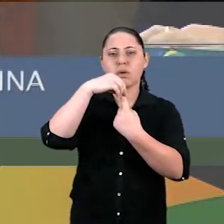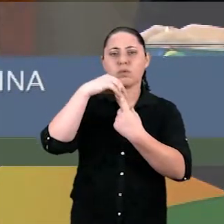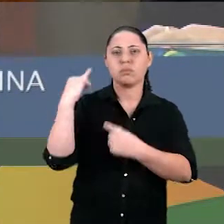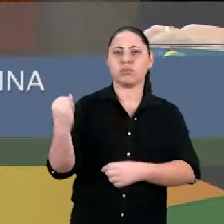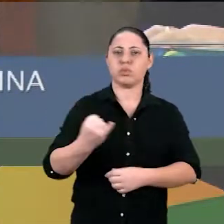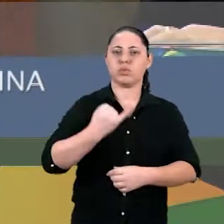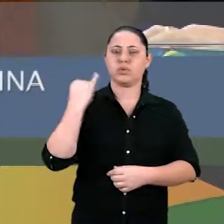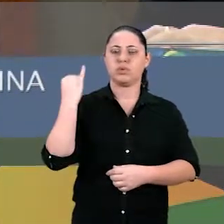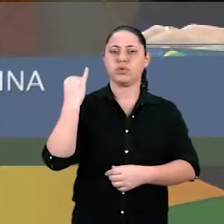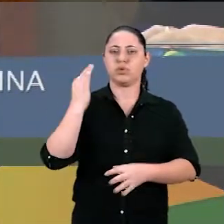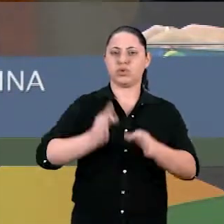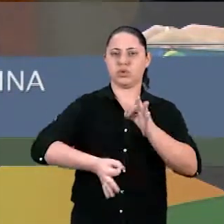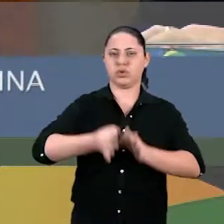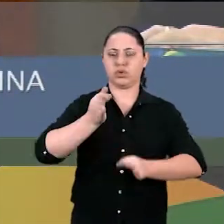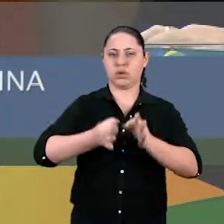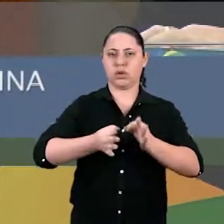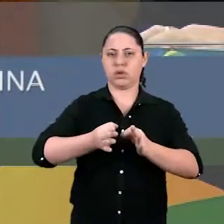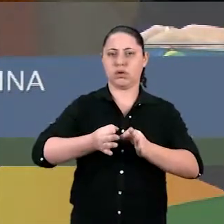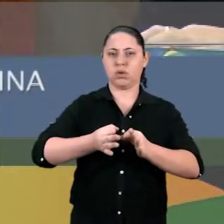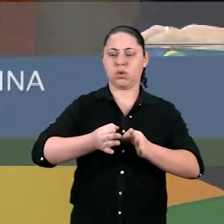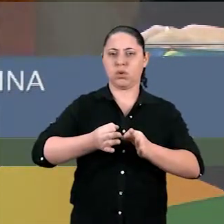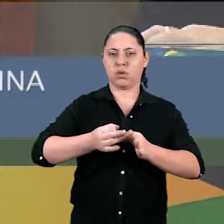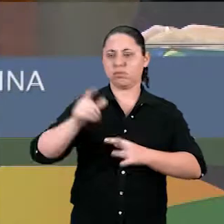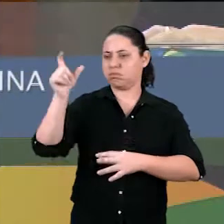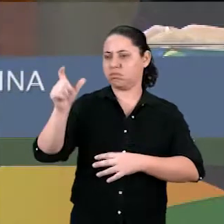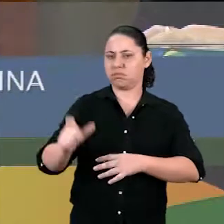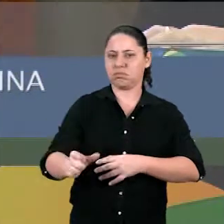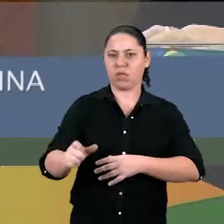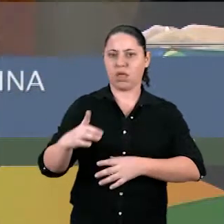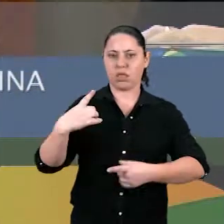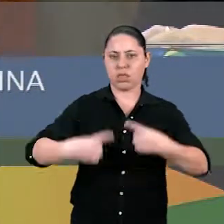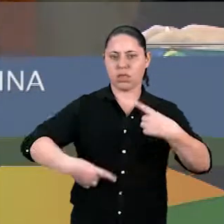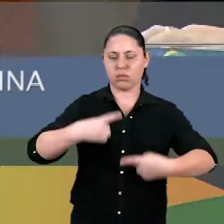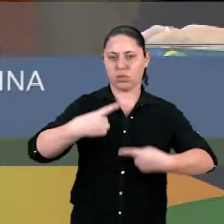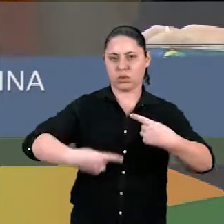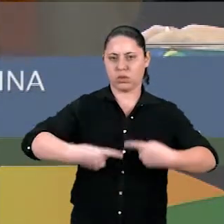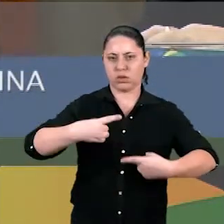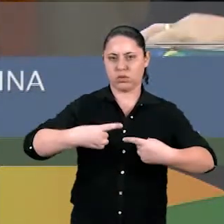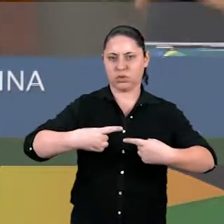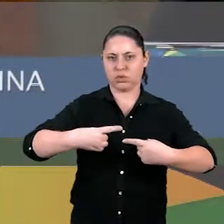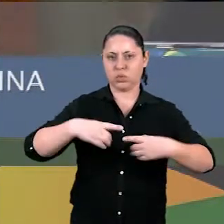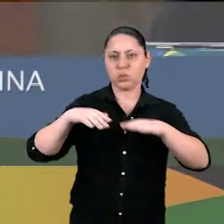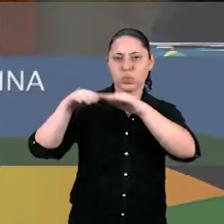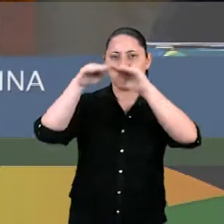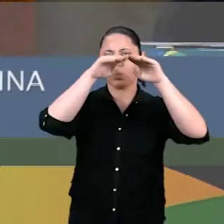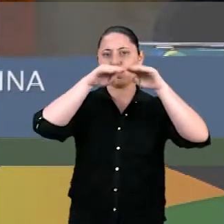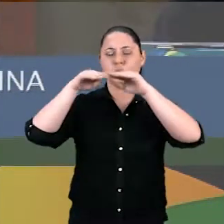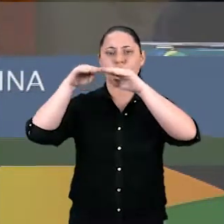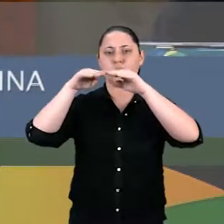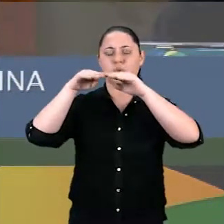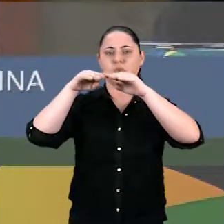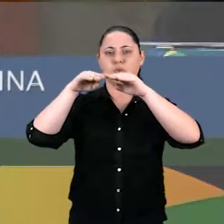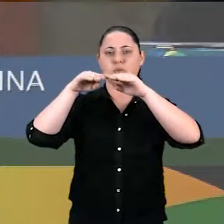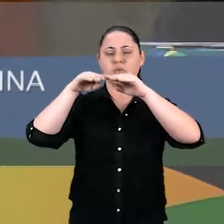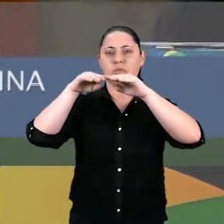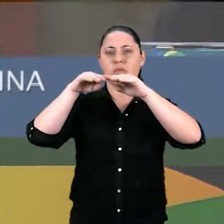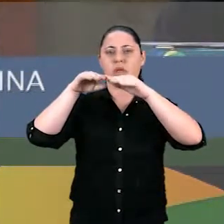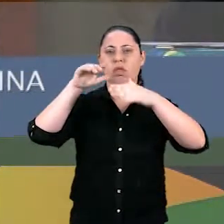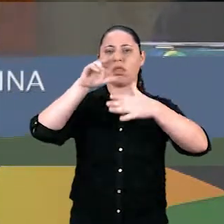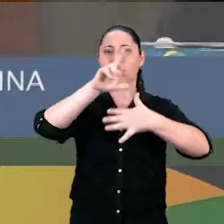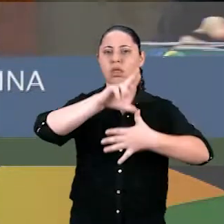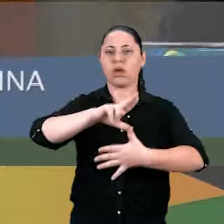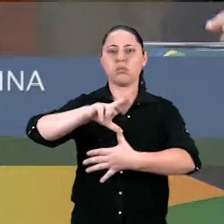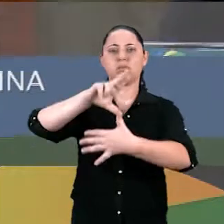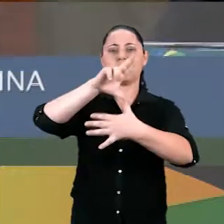primordial do judiciário como um agente democrático no cenário latino-americano. E essa realidade, que é uma